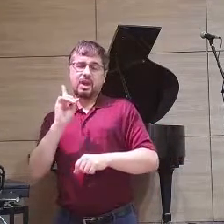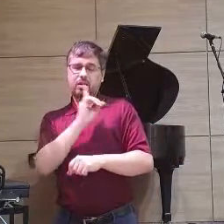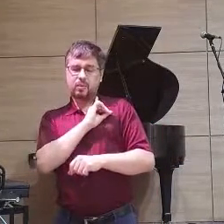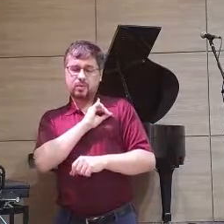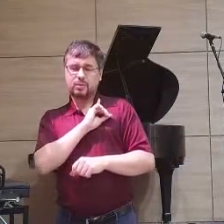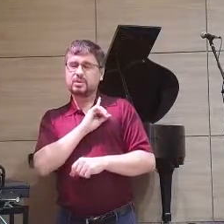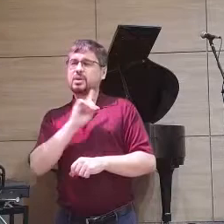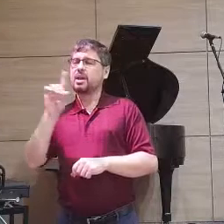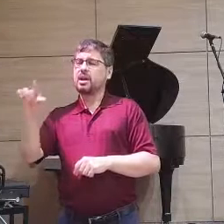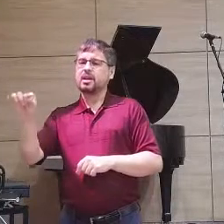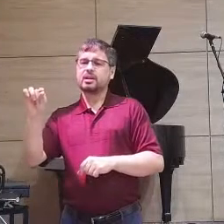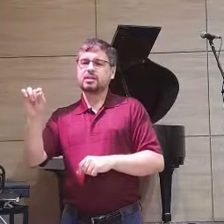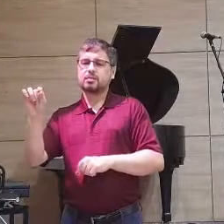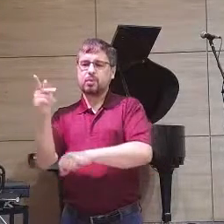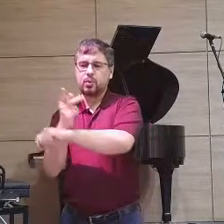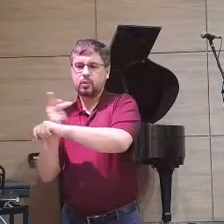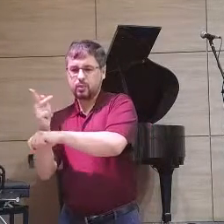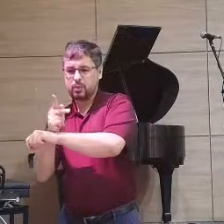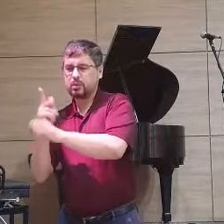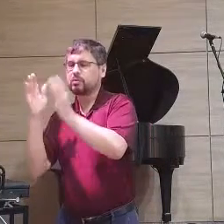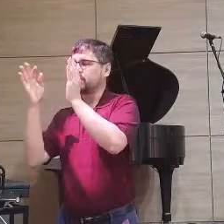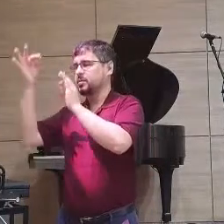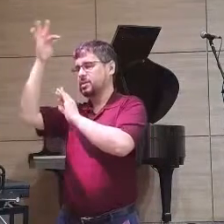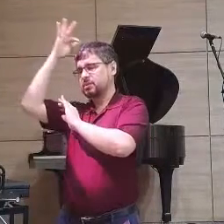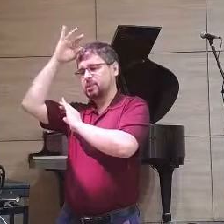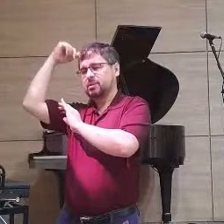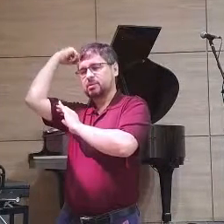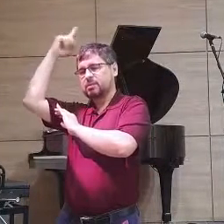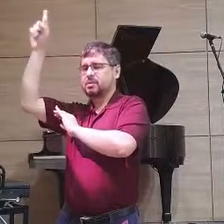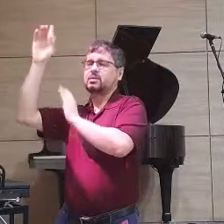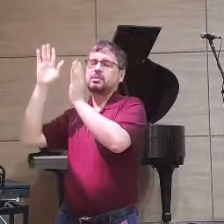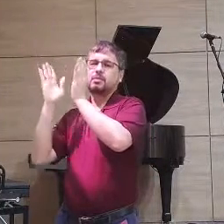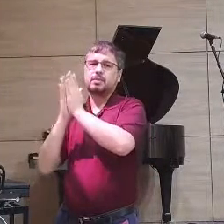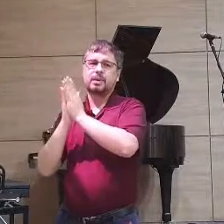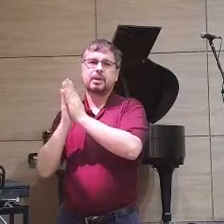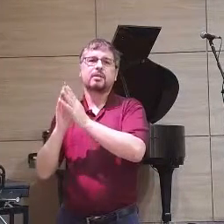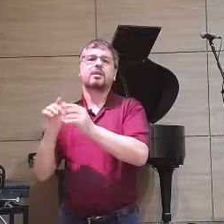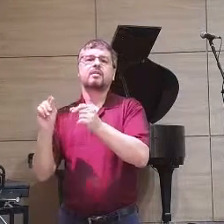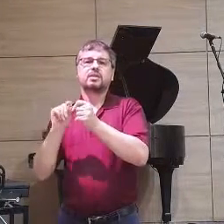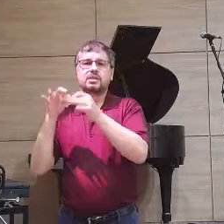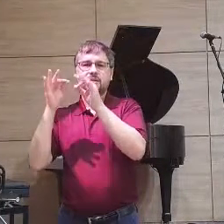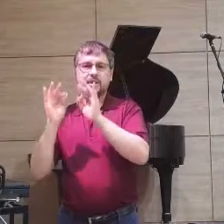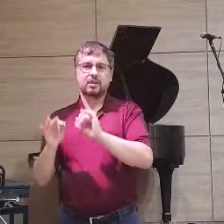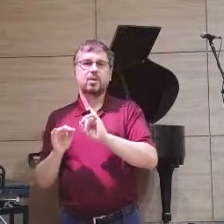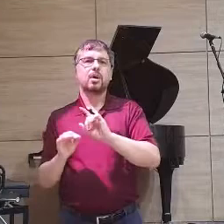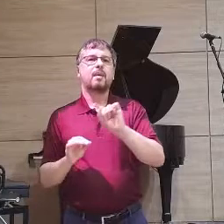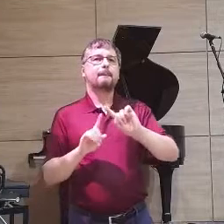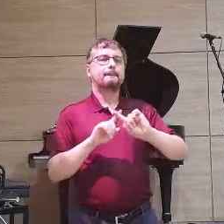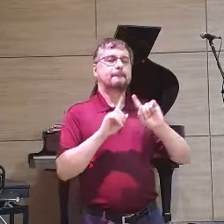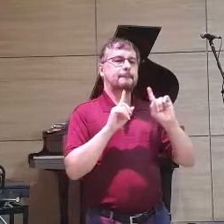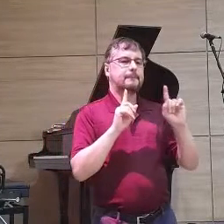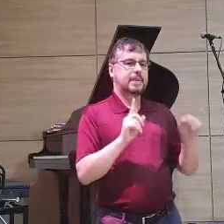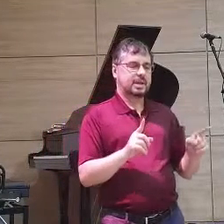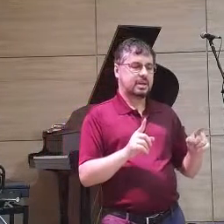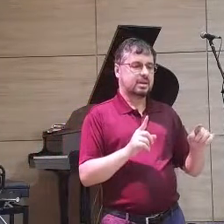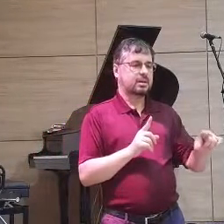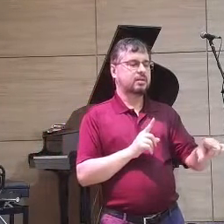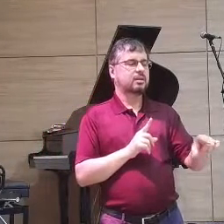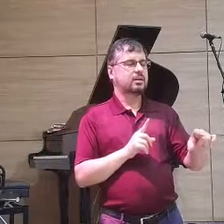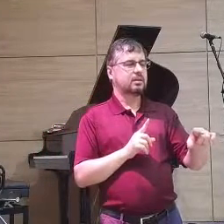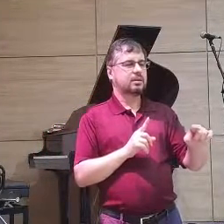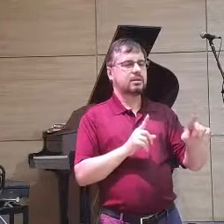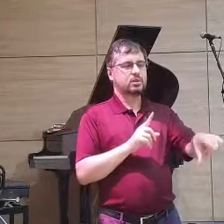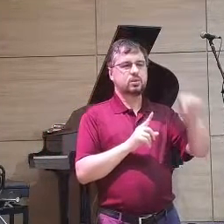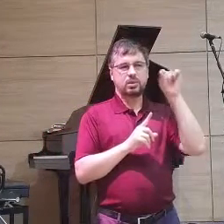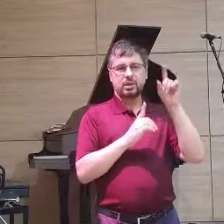ainda estão jogando urim tumim provérbios Capítulo 16 Versículo 33 vai dizer que o a sorte se lança